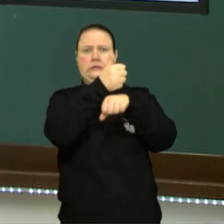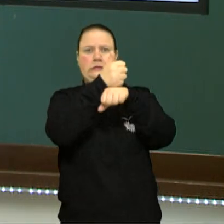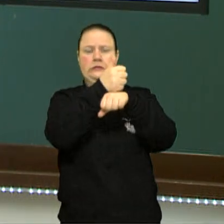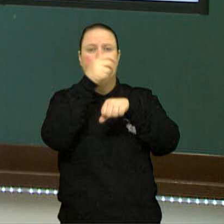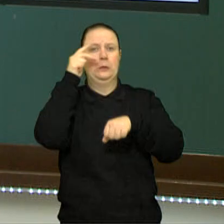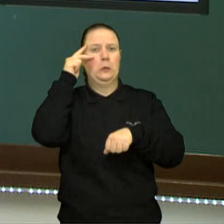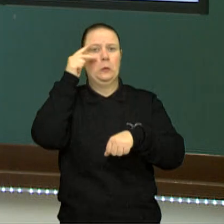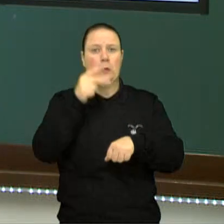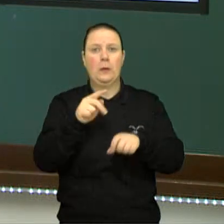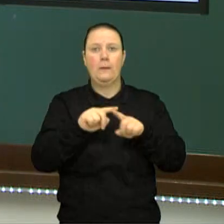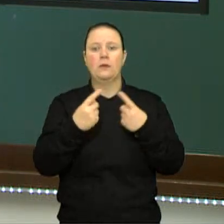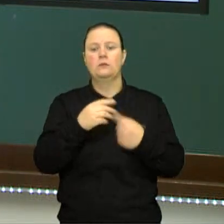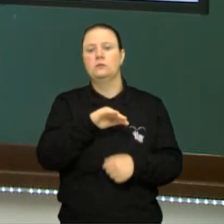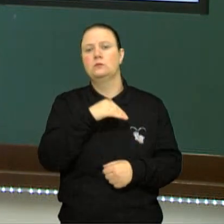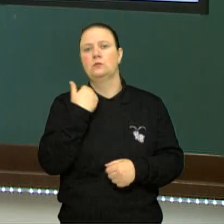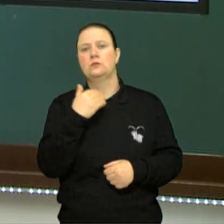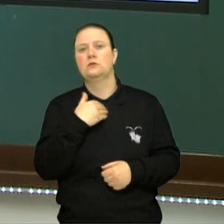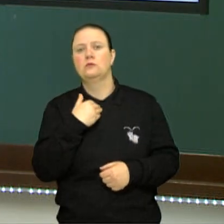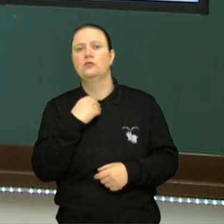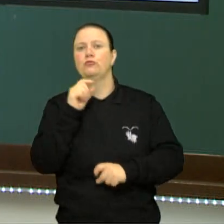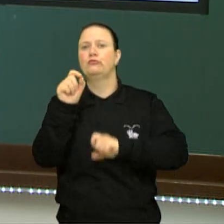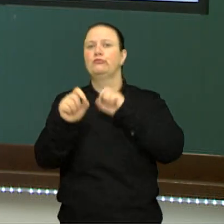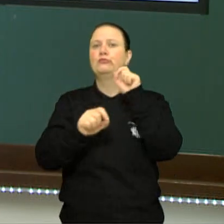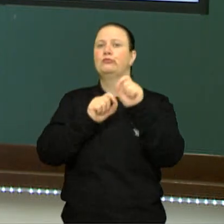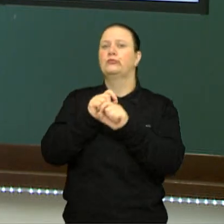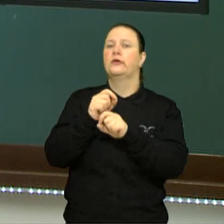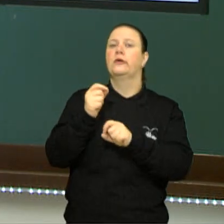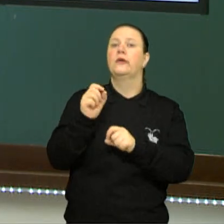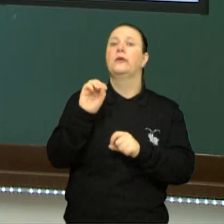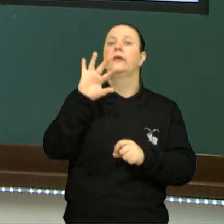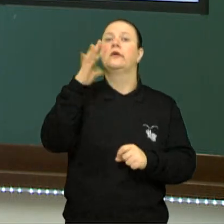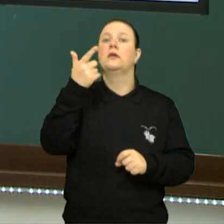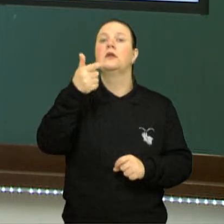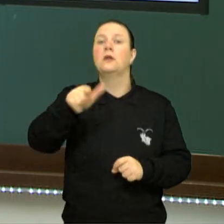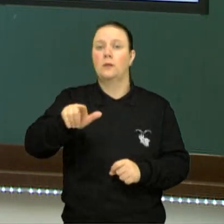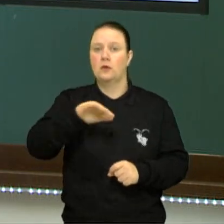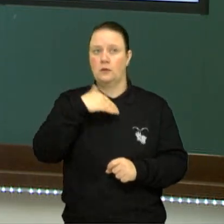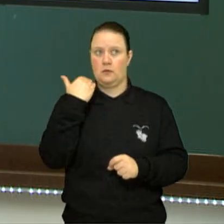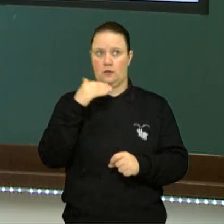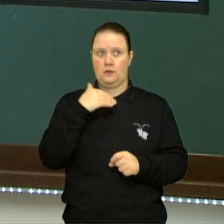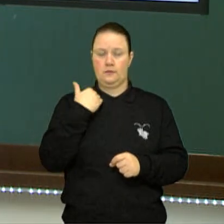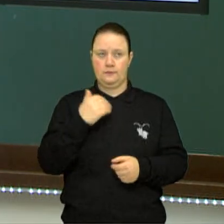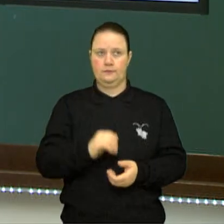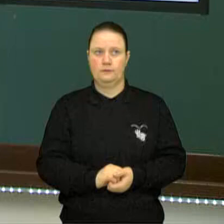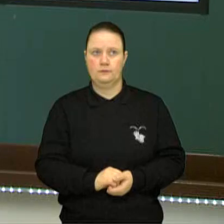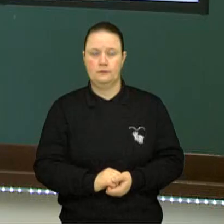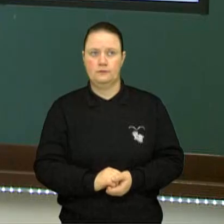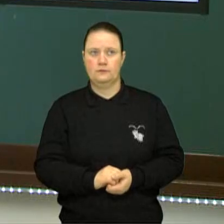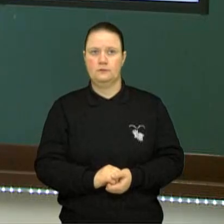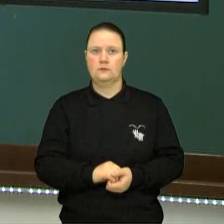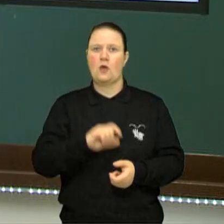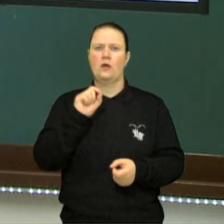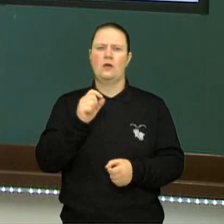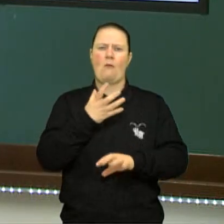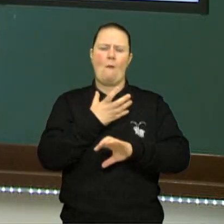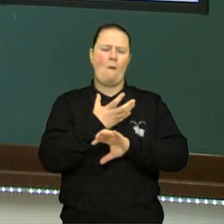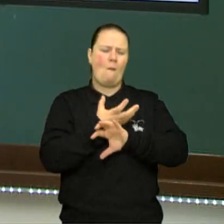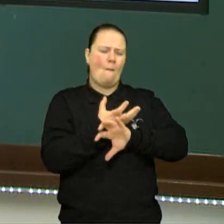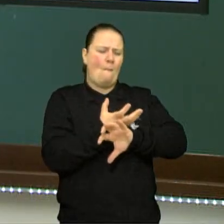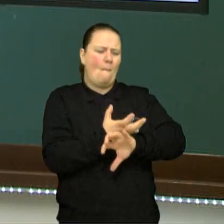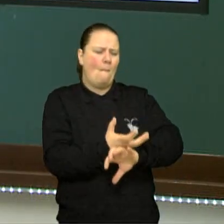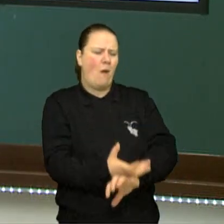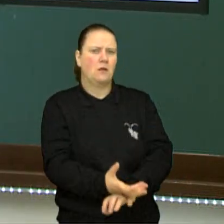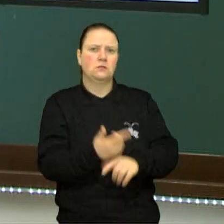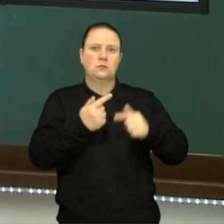mas ele morreu, né? E o que acontece depois da morte de Maomé, pessoal? Isso vai gerar um vazio político